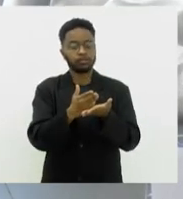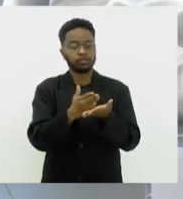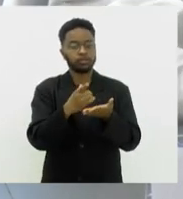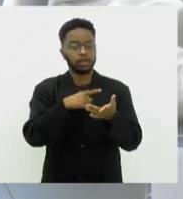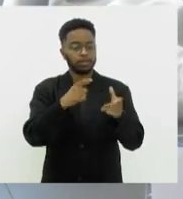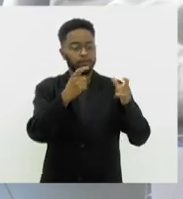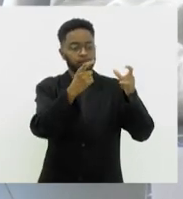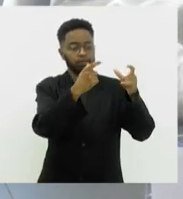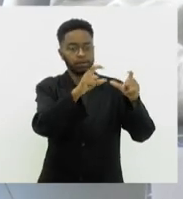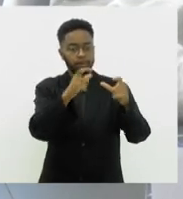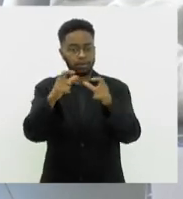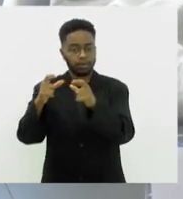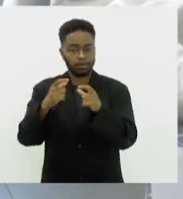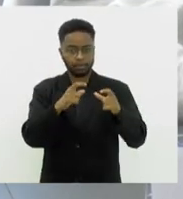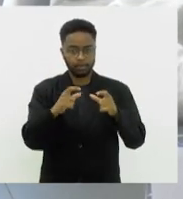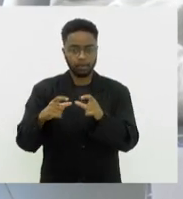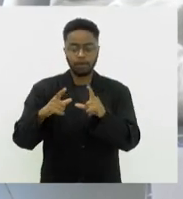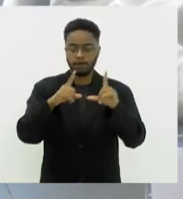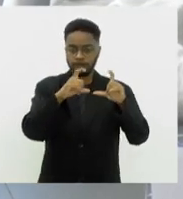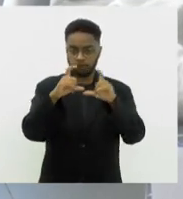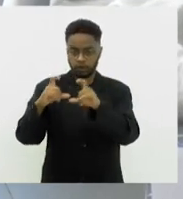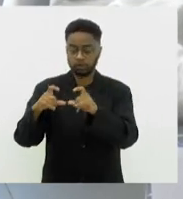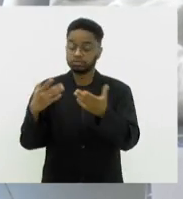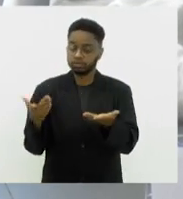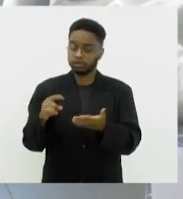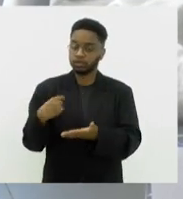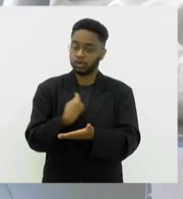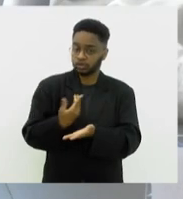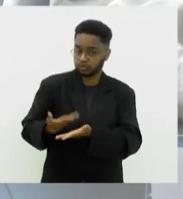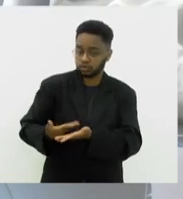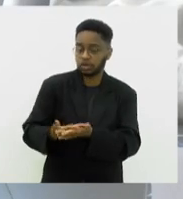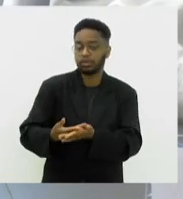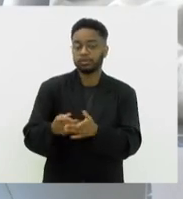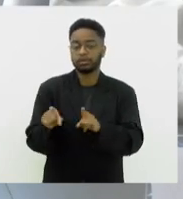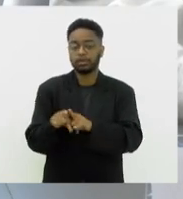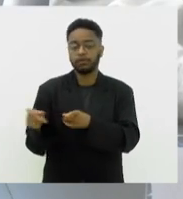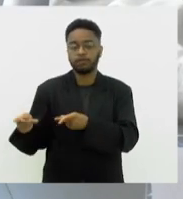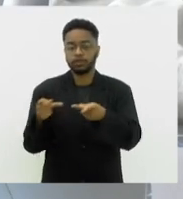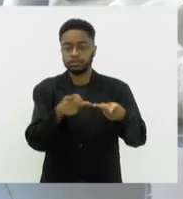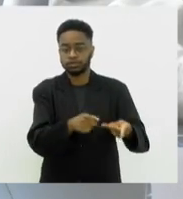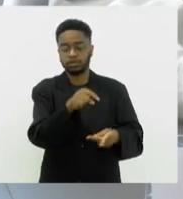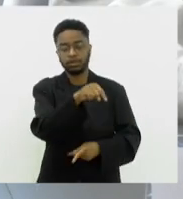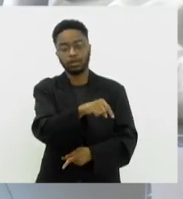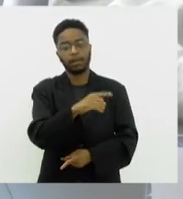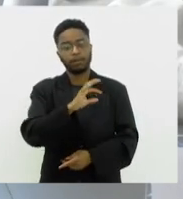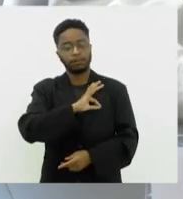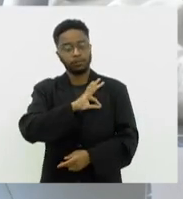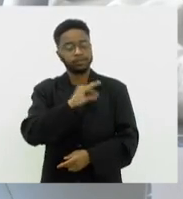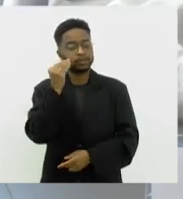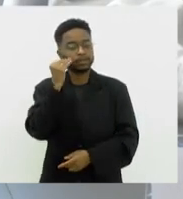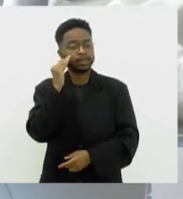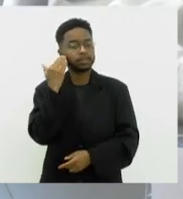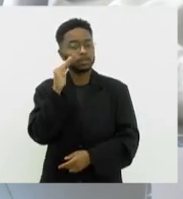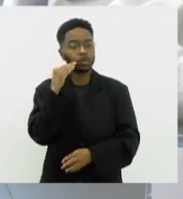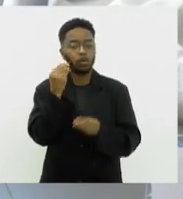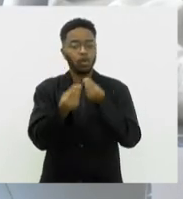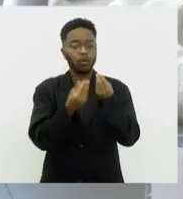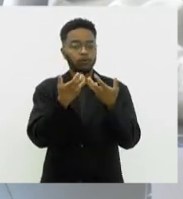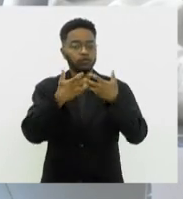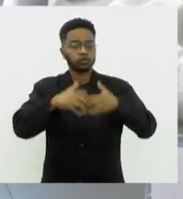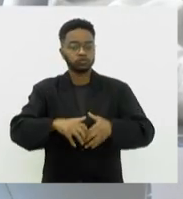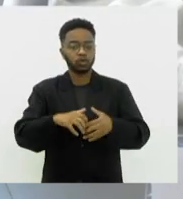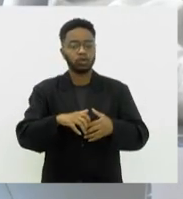delegacia de Niterói então fizemos o nosso dever de casa que é chegar na sede policial e entender como funciona o